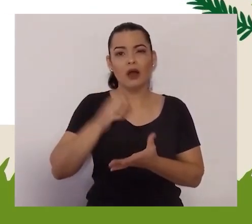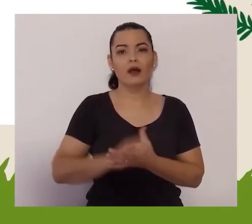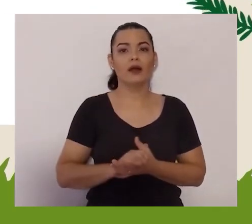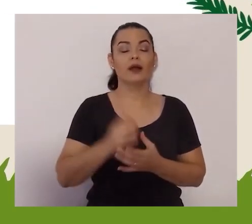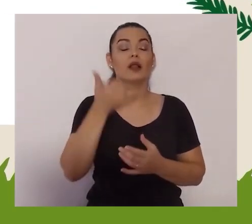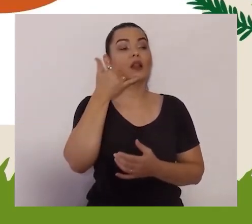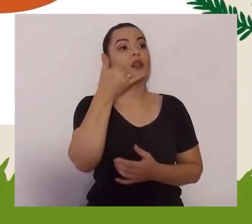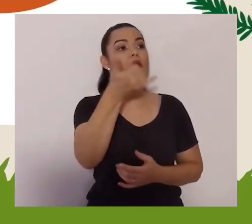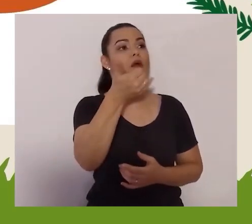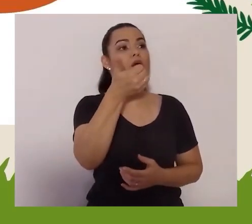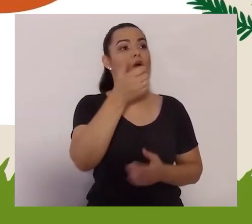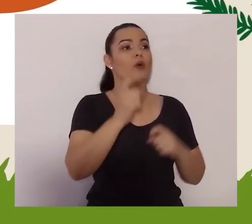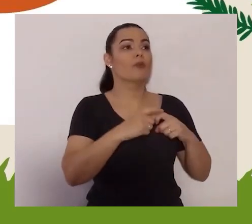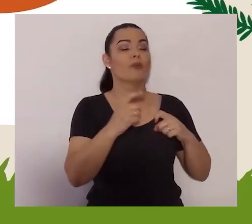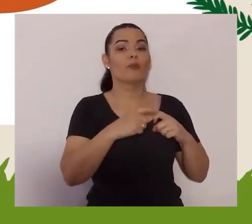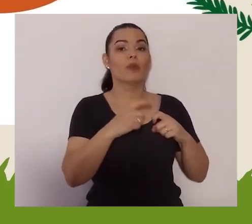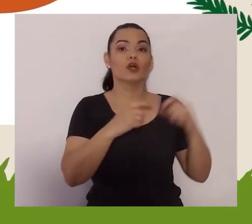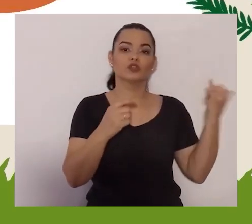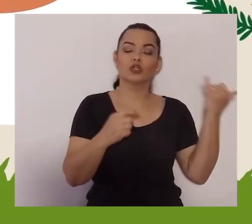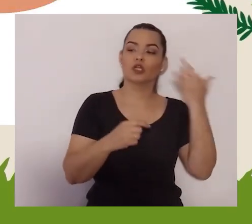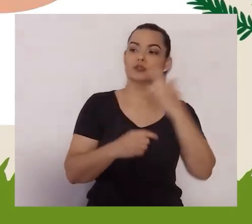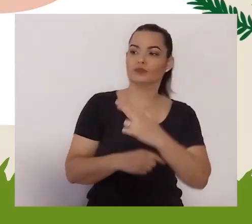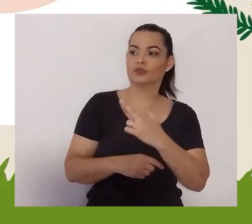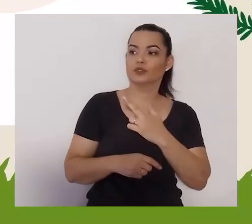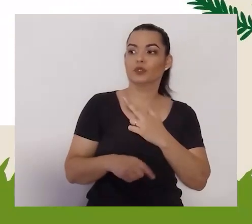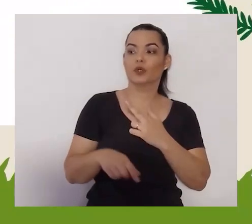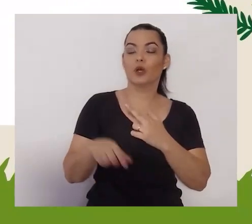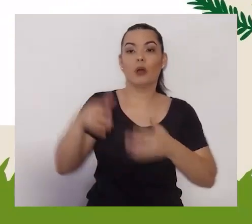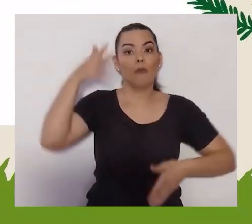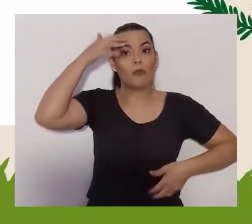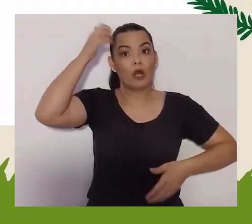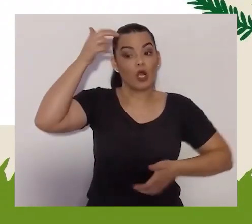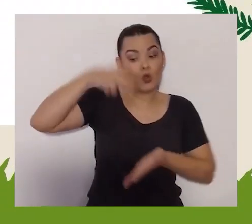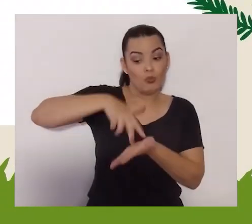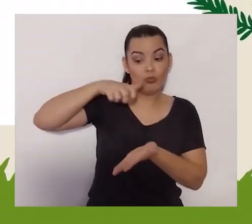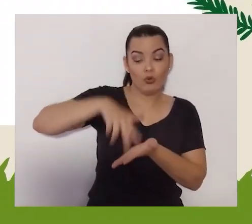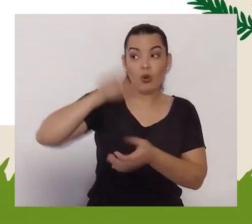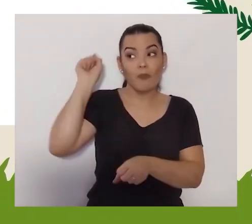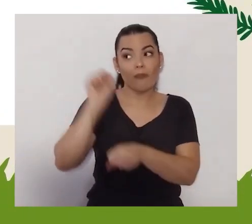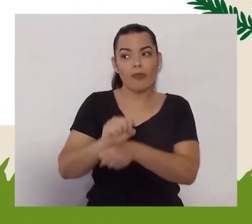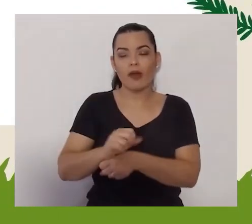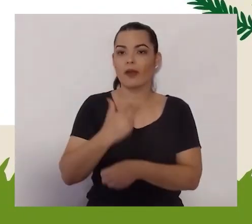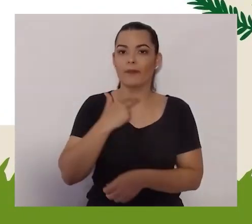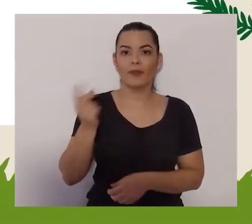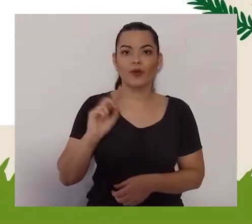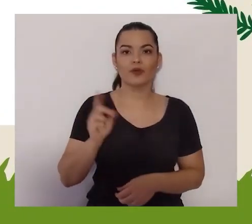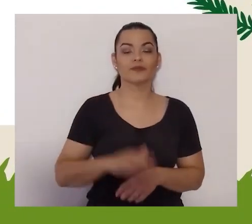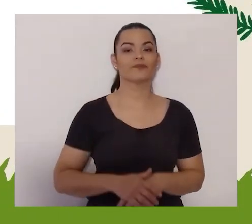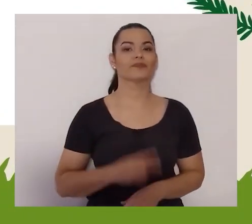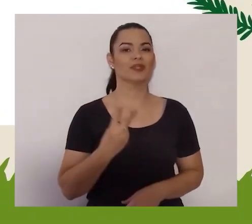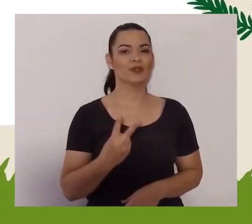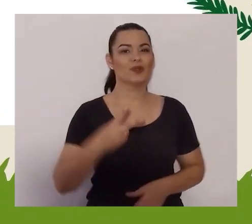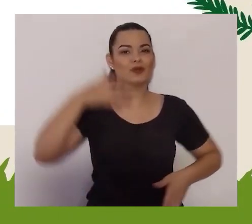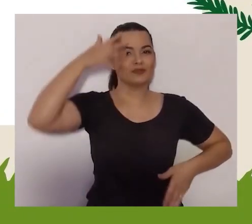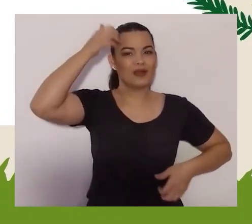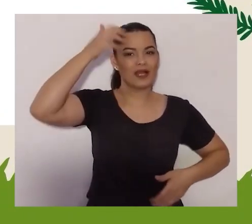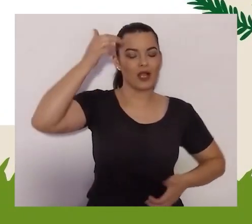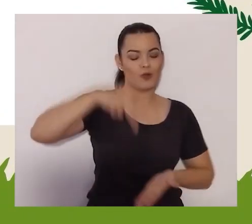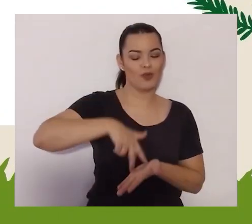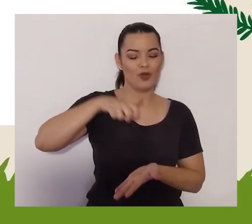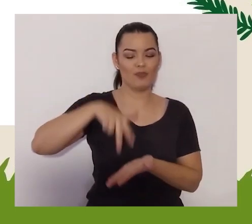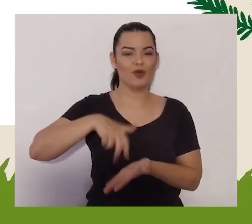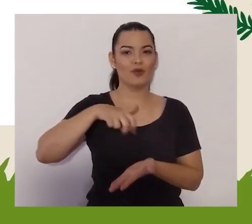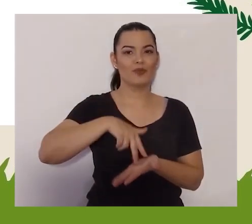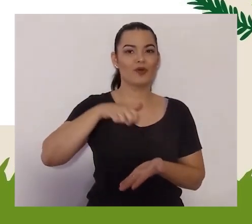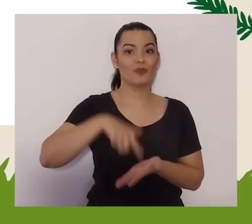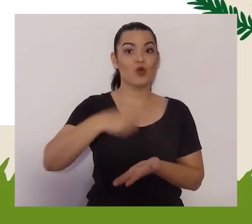ele disse: nada de macacos pulando no colchão. 2 macaquinhos pulando numa cama. Um